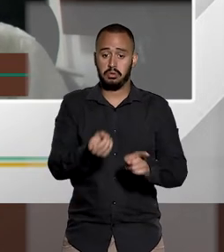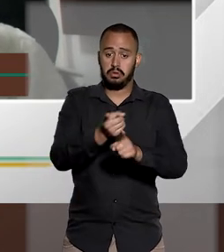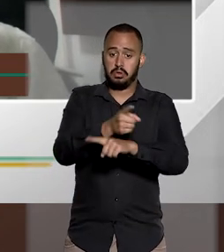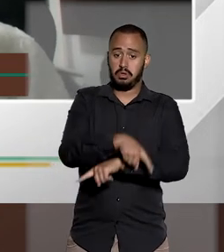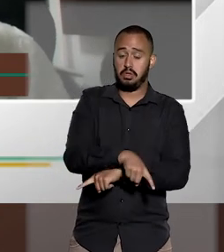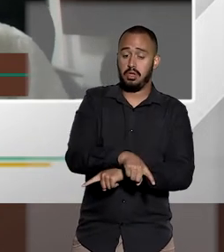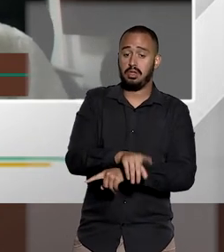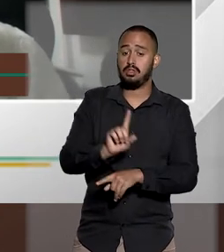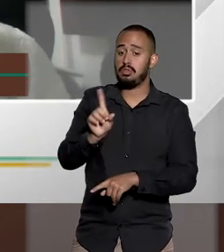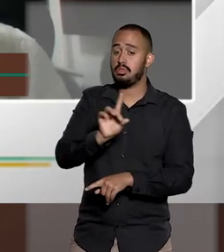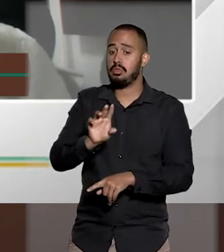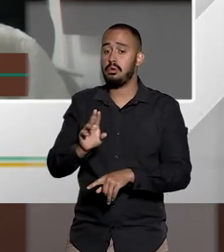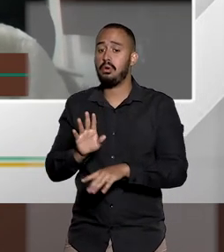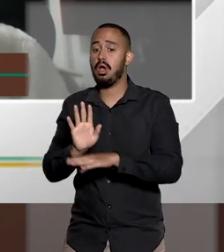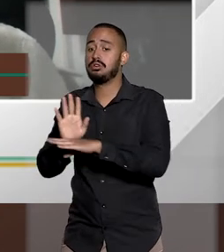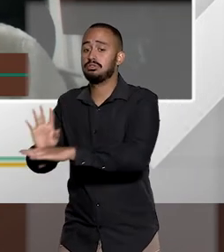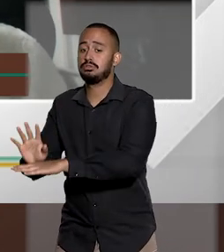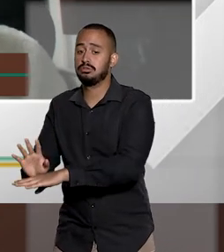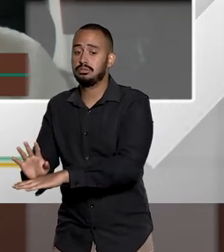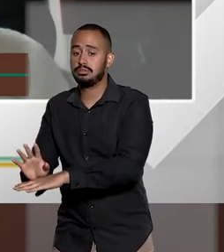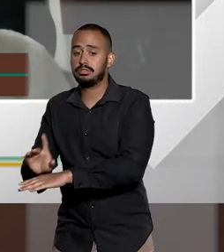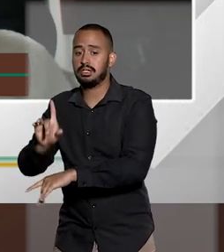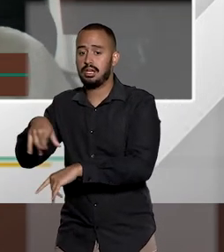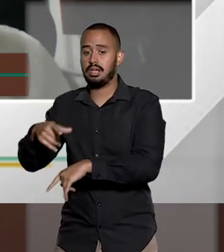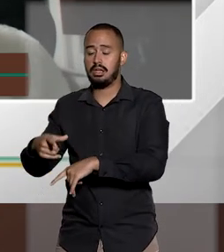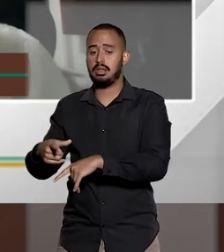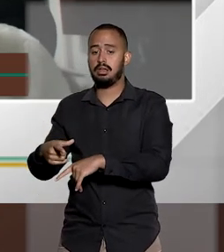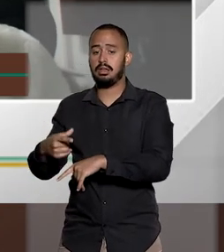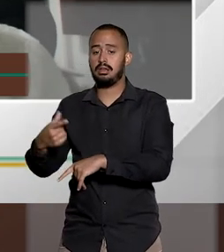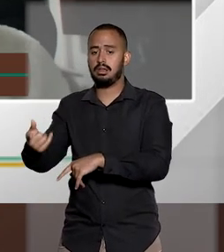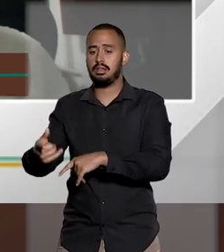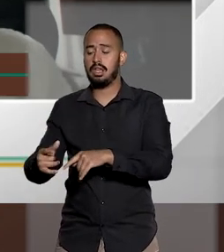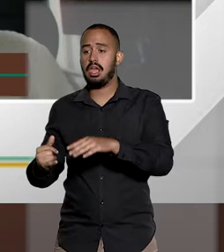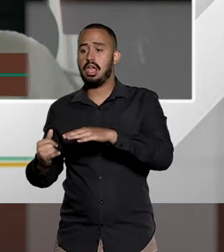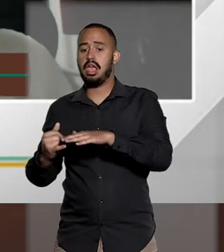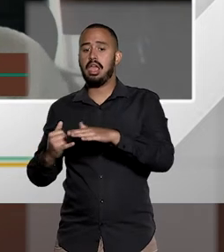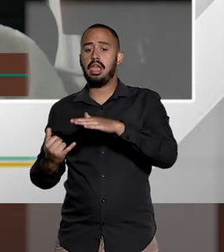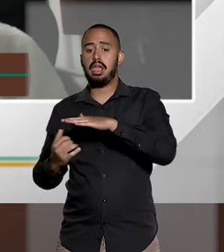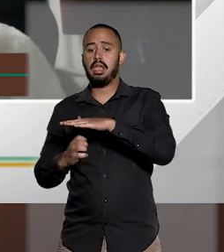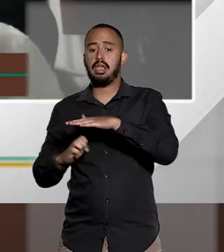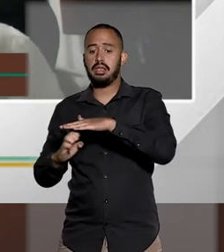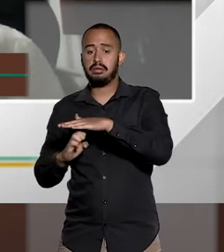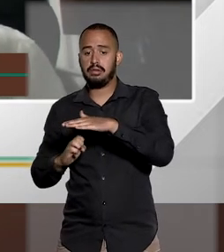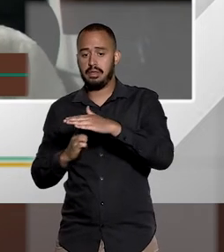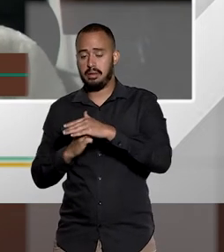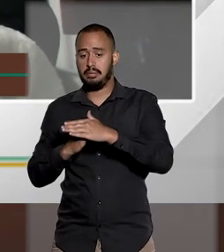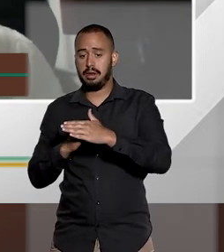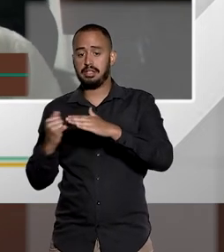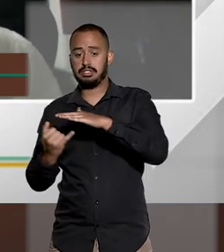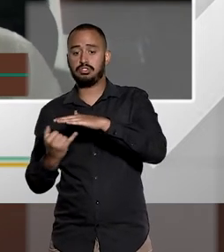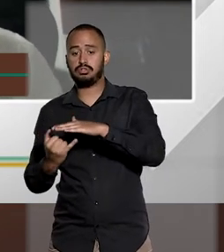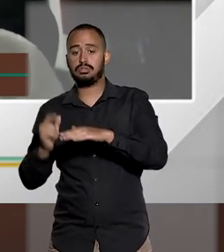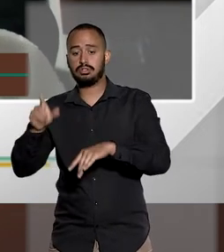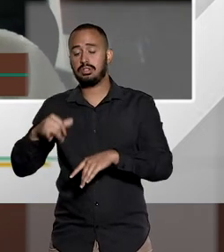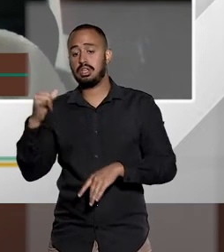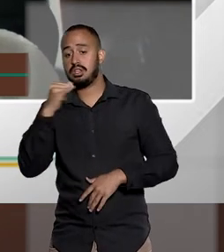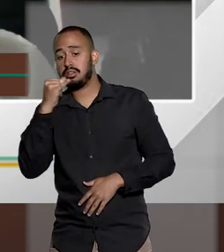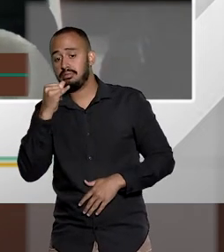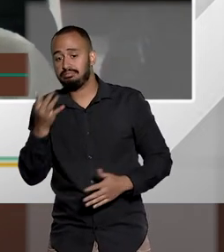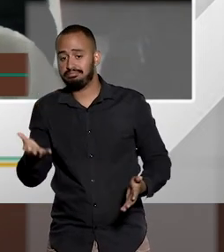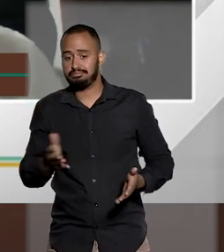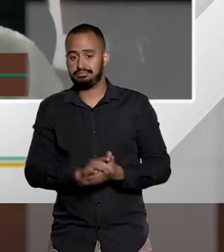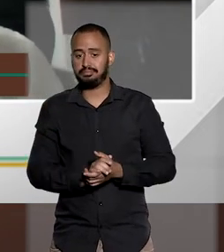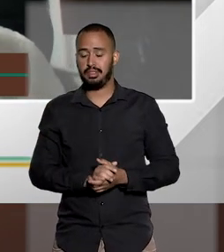para a concessionária de energia elétrica, porque se ela tiver que pagar para a concessionária de rodovia, ela vai ter uma consequência